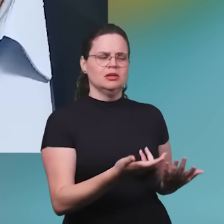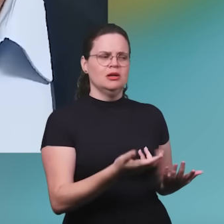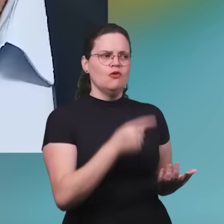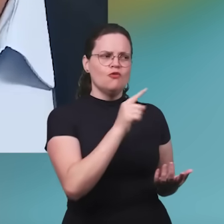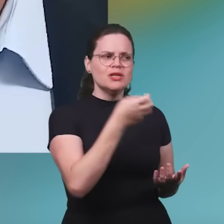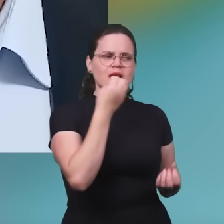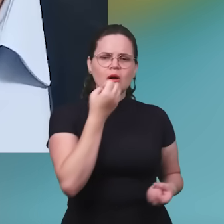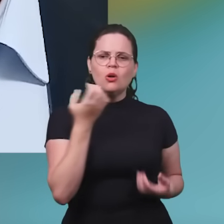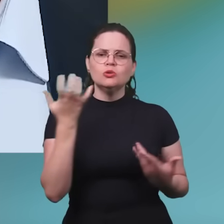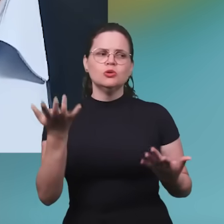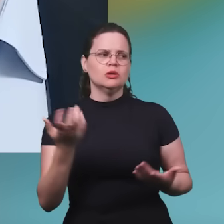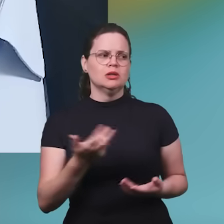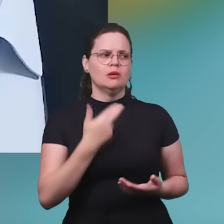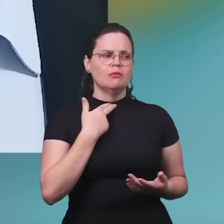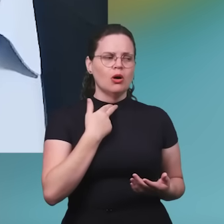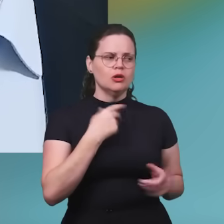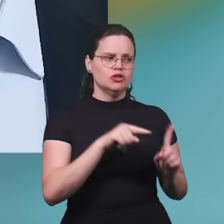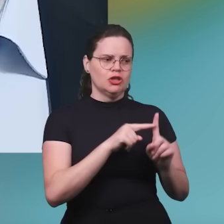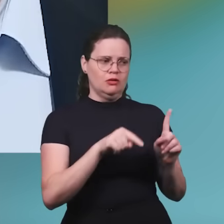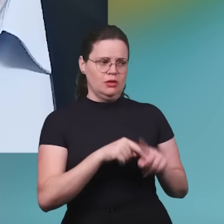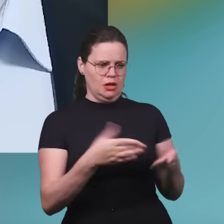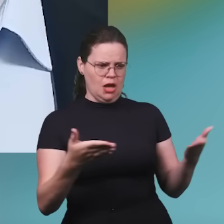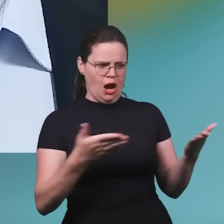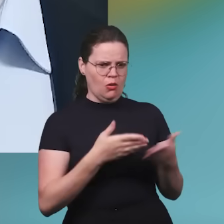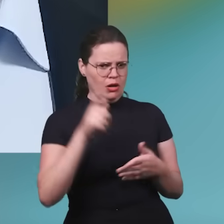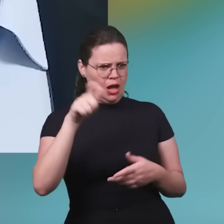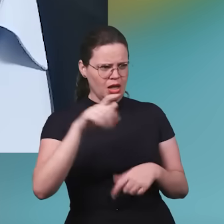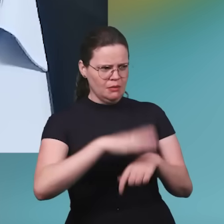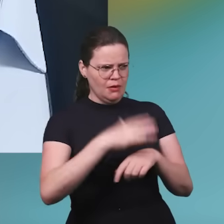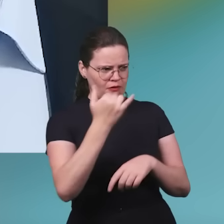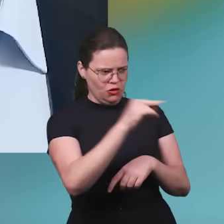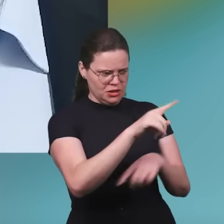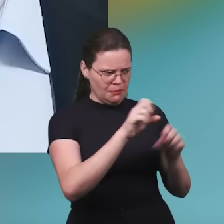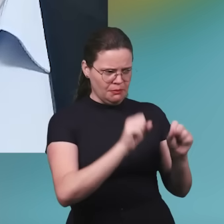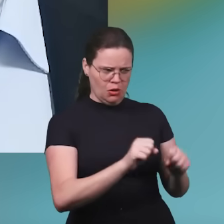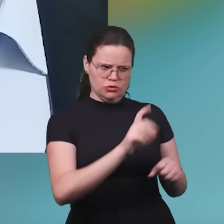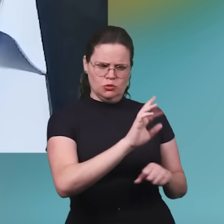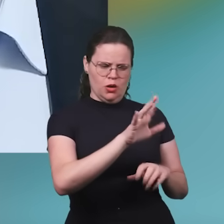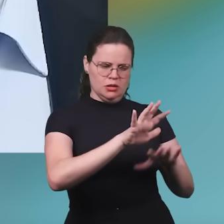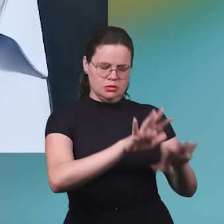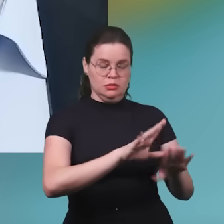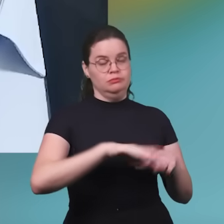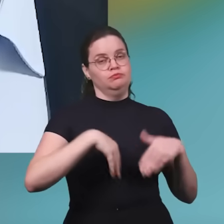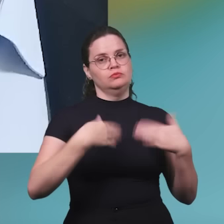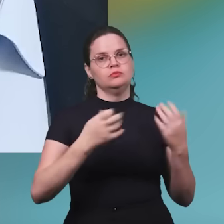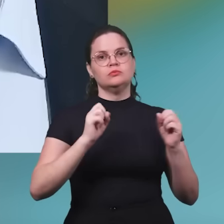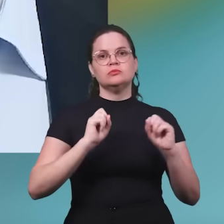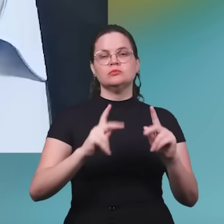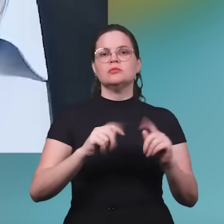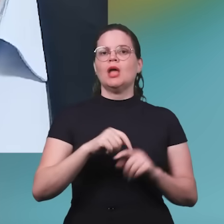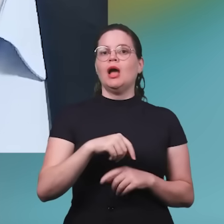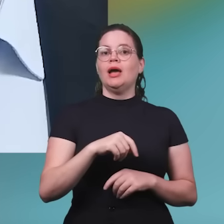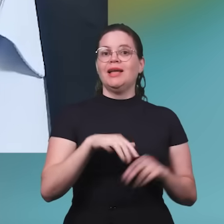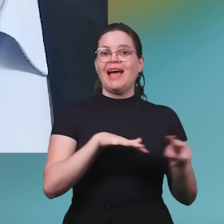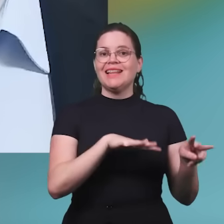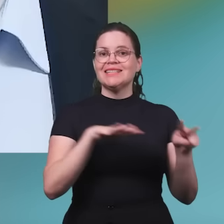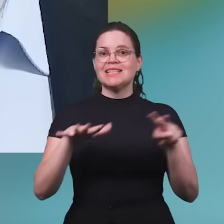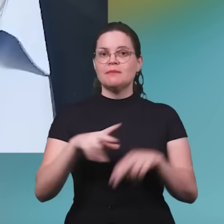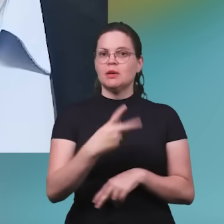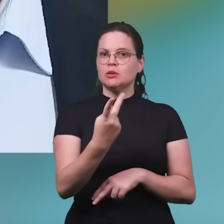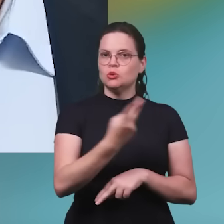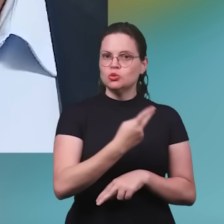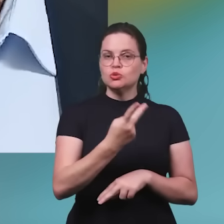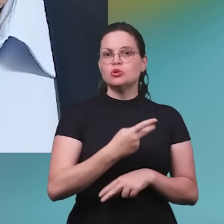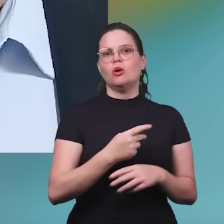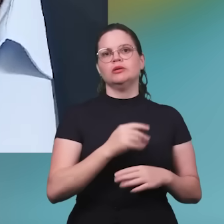podia engravidar, mas não é assim que funciona. E os dois, ao longo da semana, houve um embate ali.